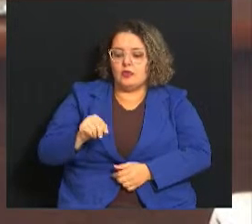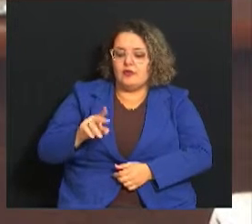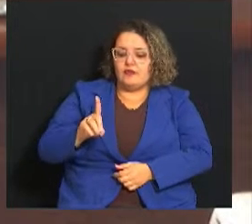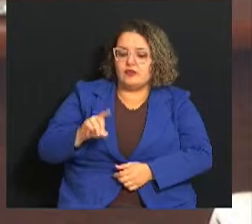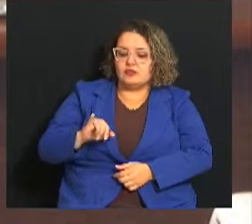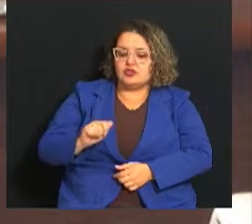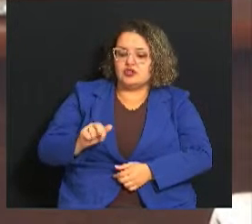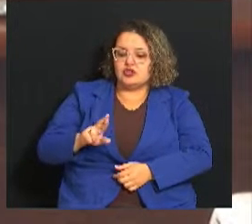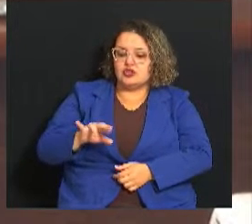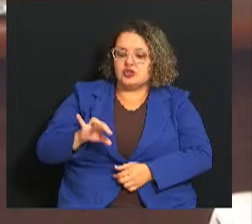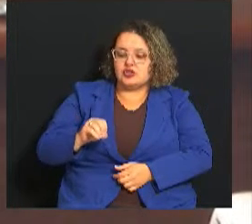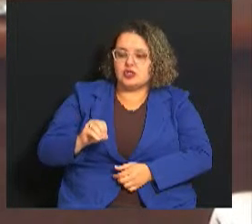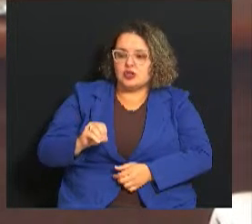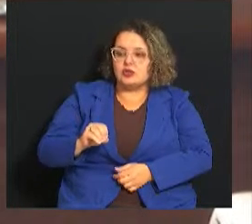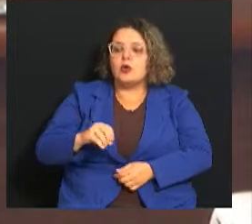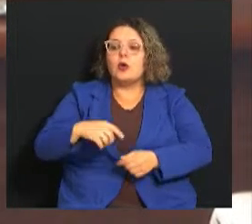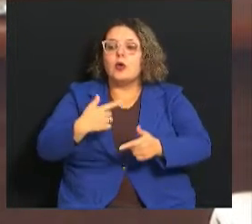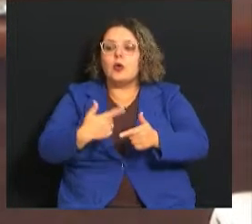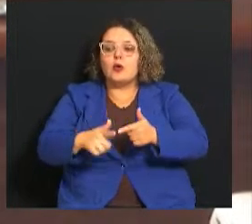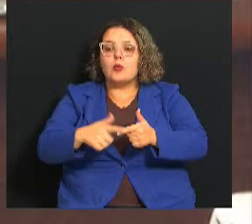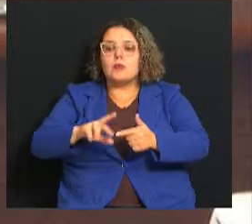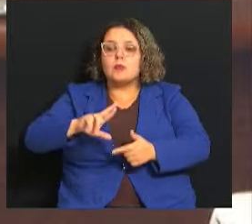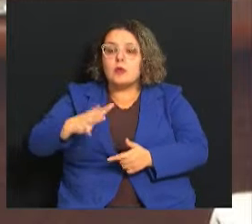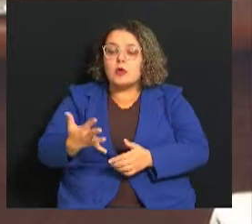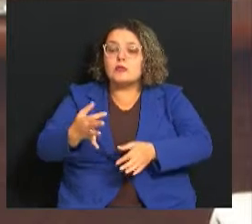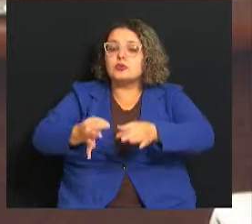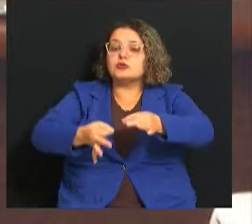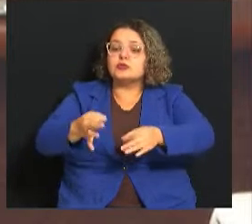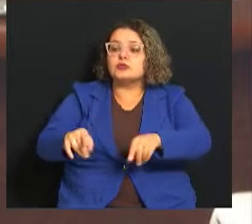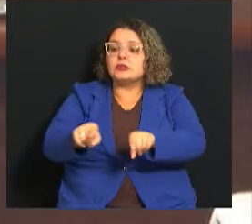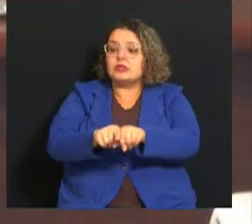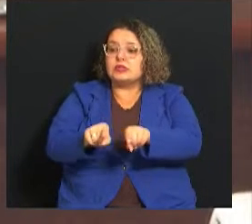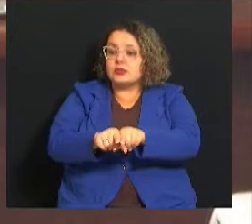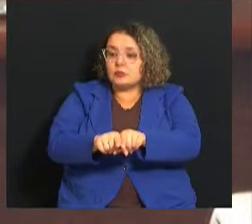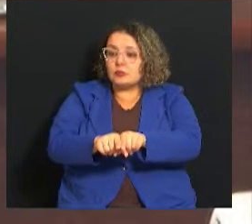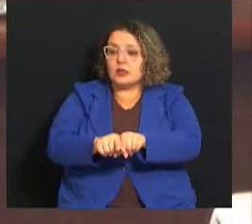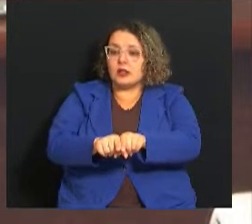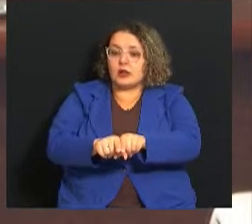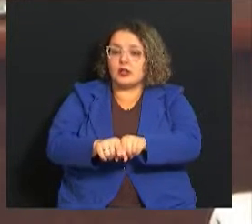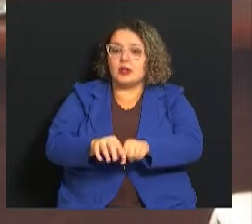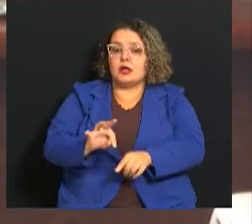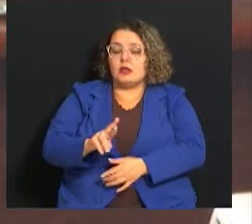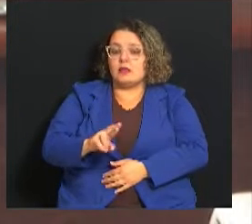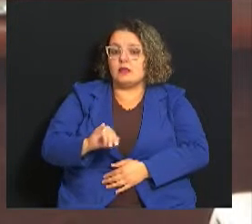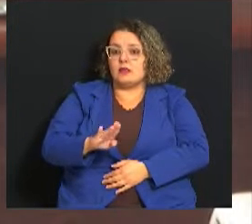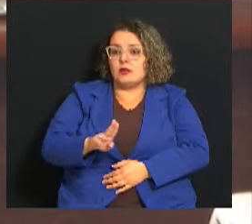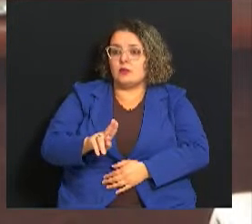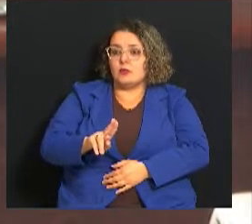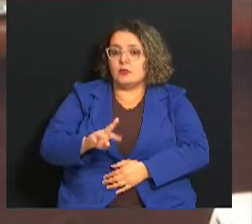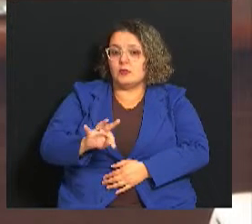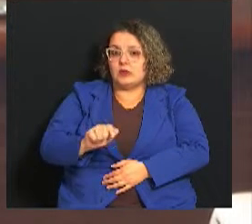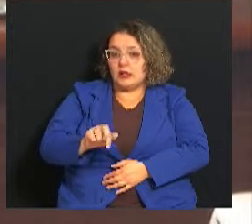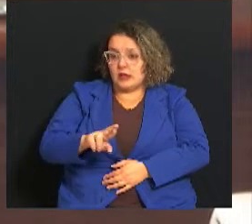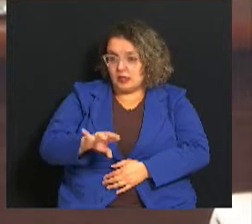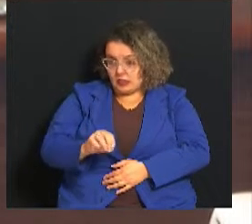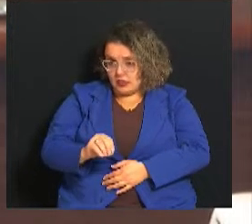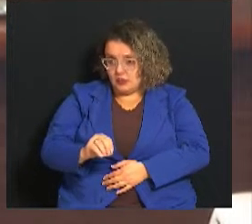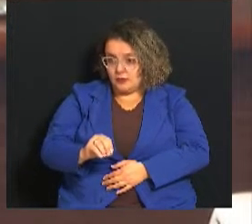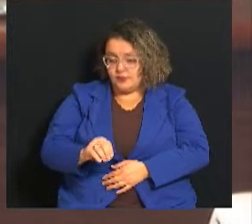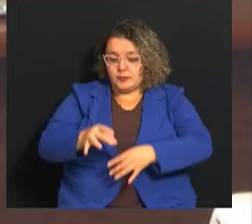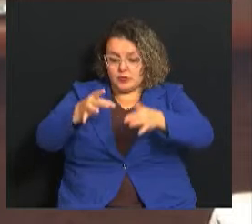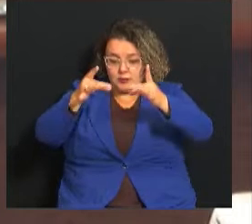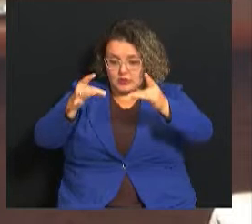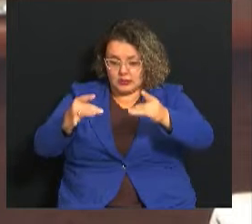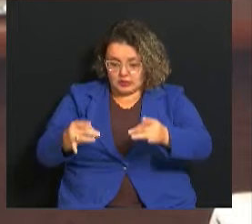ser resolvido esse problema jurídico e também tributário da cidade, que é um passivo que precisa ter uma definição, porque